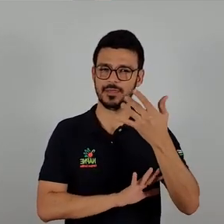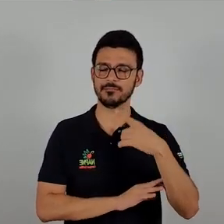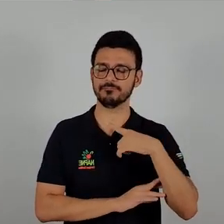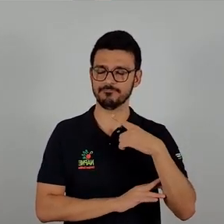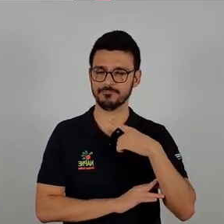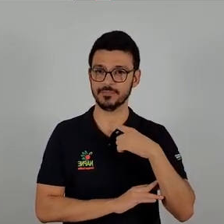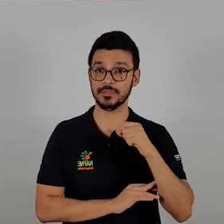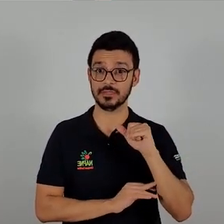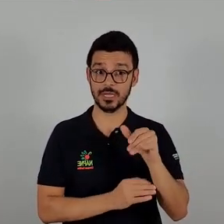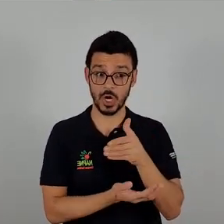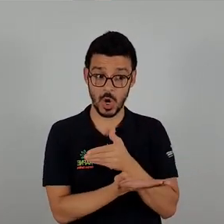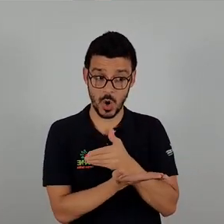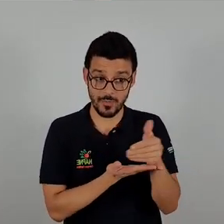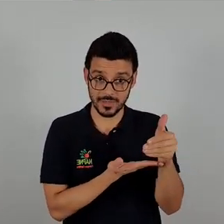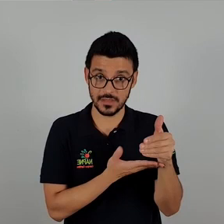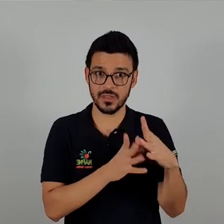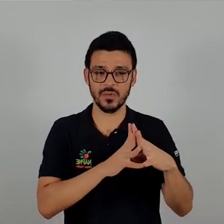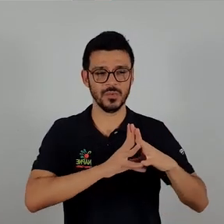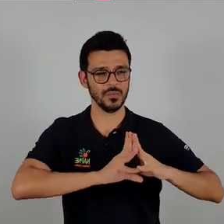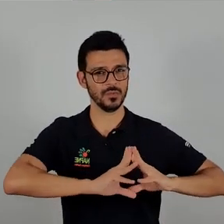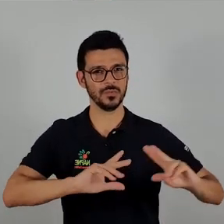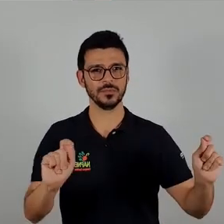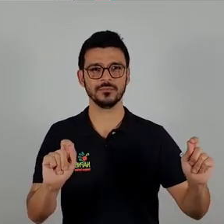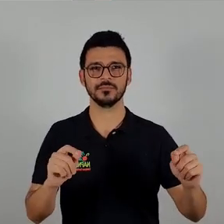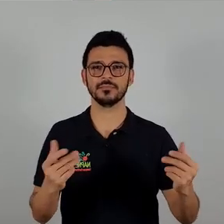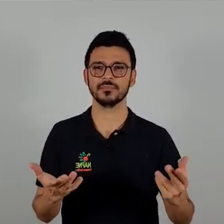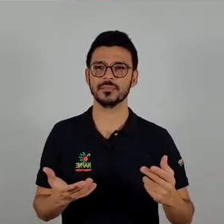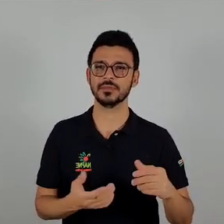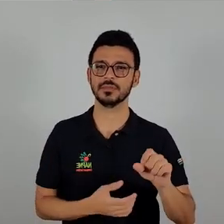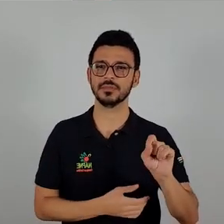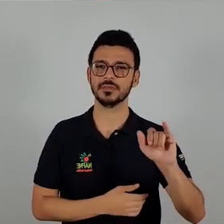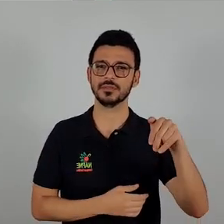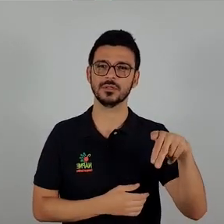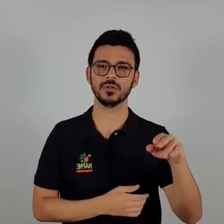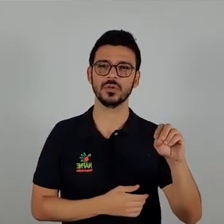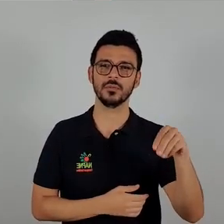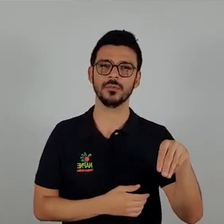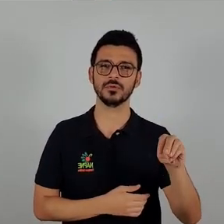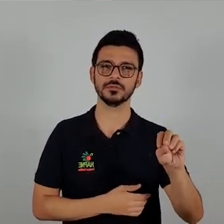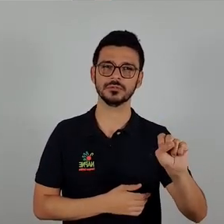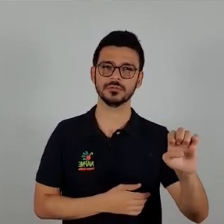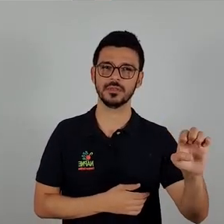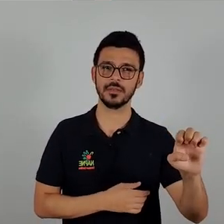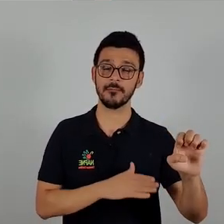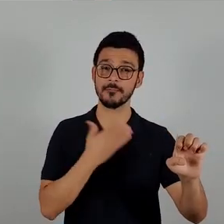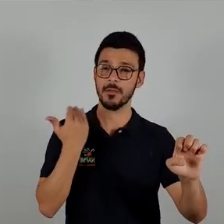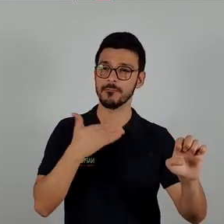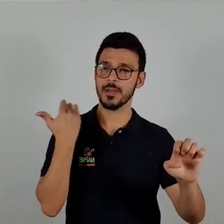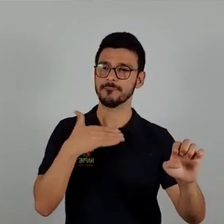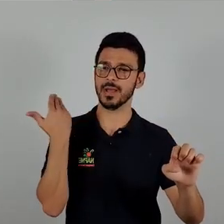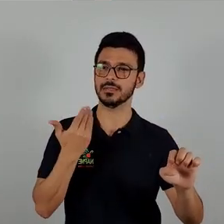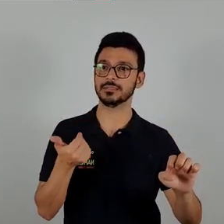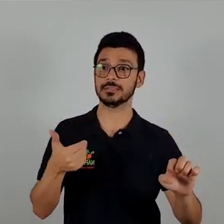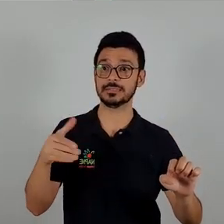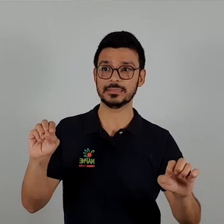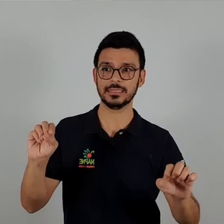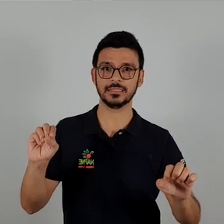10, 2 morrem, quando muito 2, 1 ou 2, e dificilmente fica com sequela, e se ficar com sequela, a gente trata a sequela também.